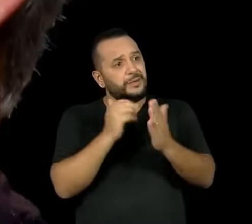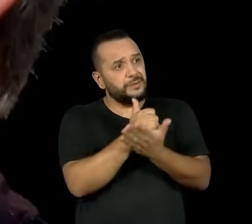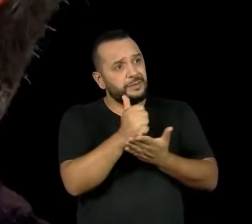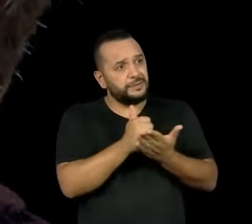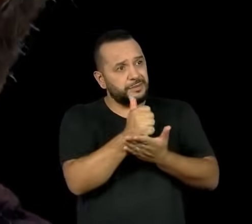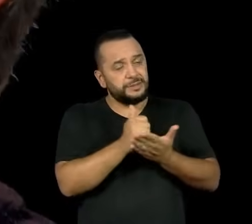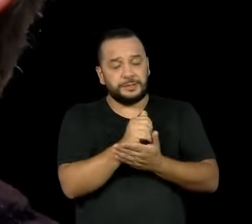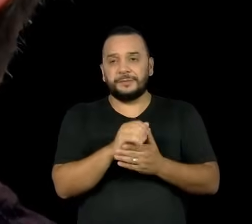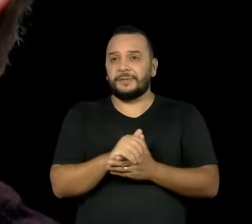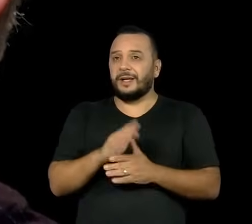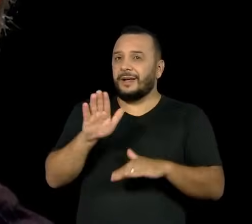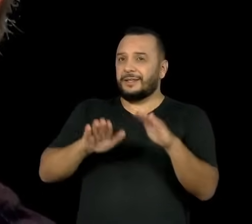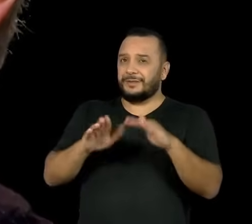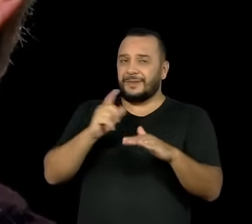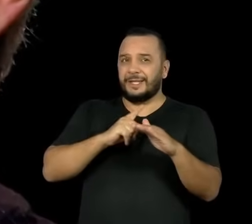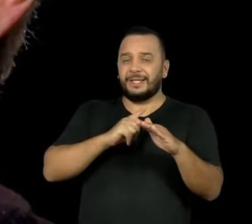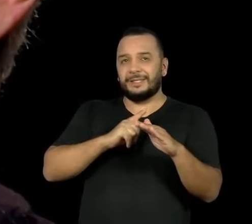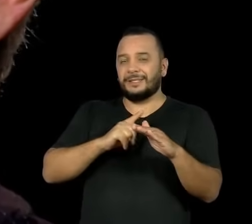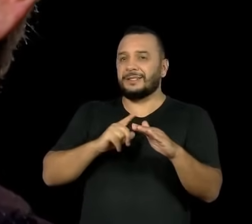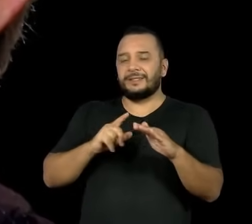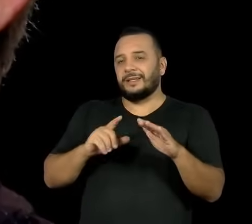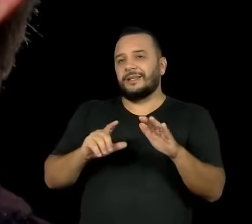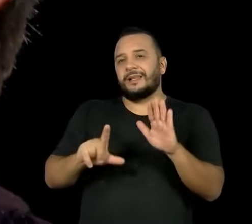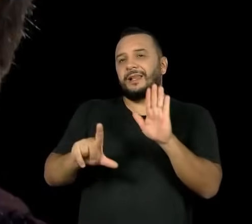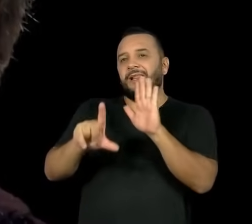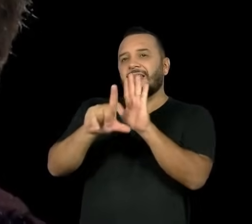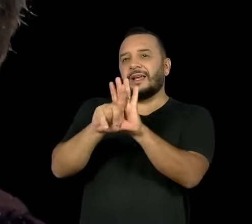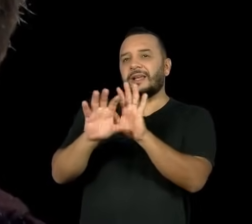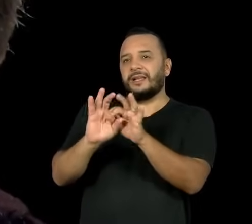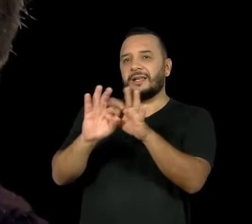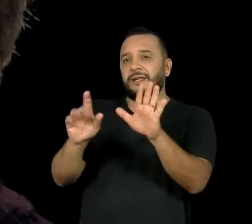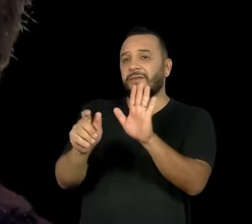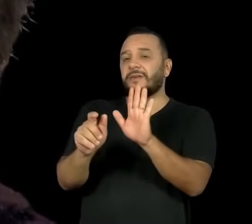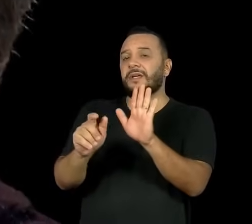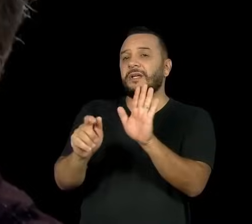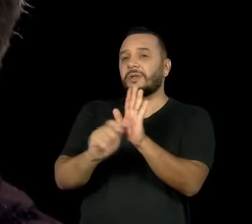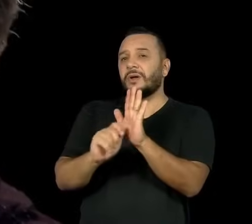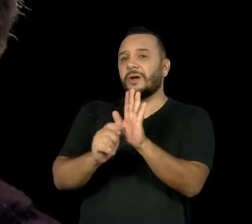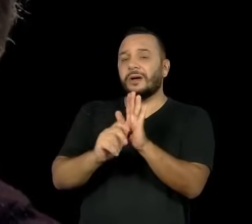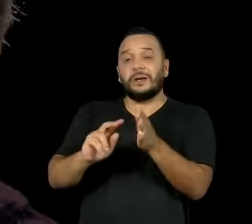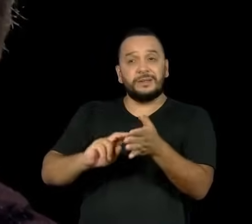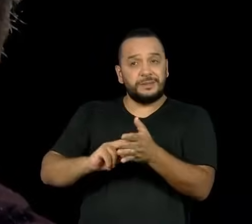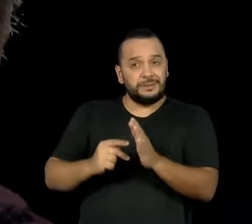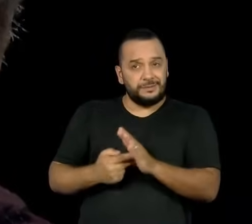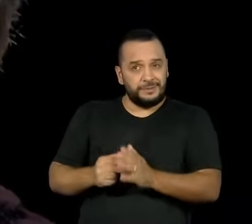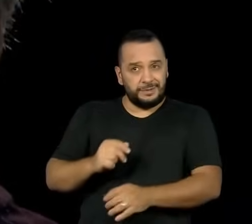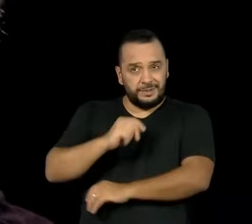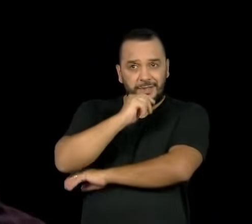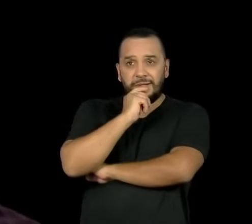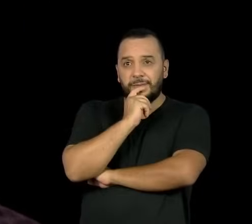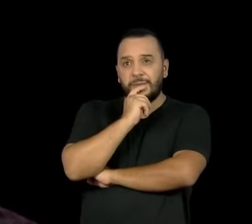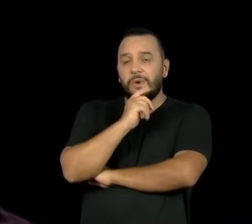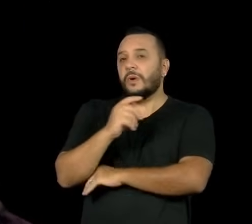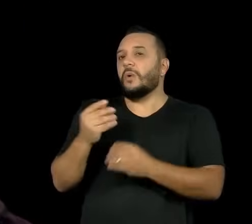que é legalizar as drogas propriamente dito? O que eu acho que a gente precisa ter a clareza de onde estão os limites das